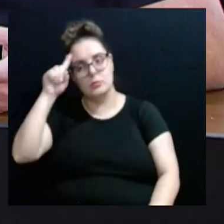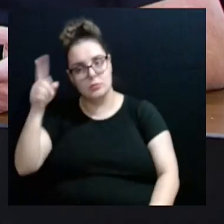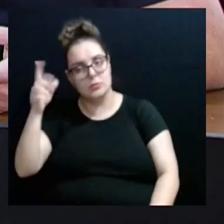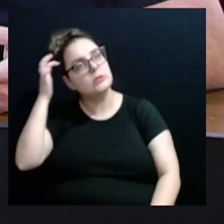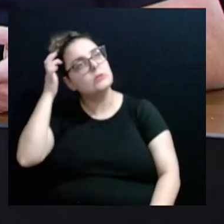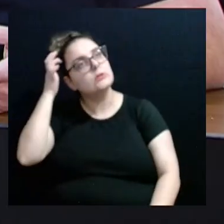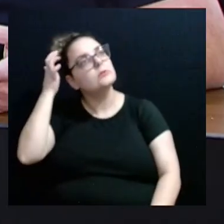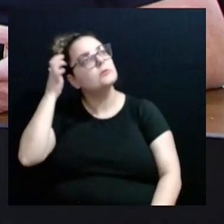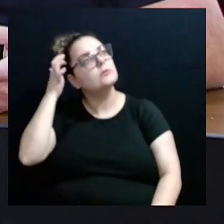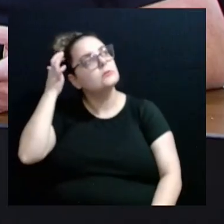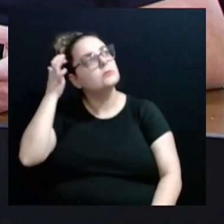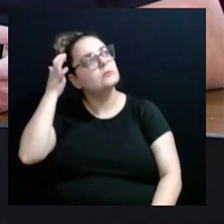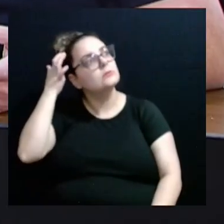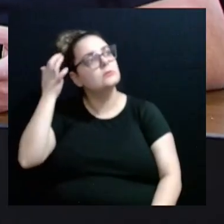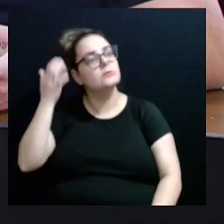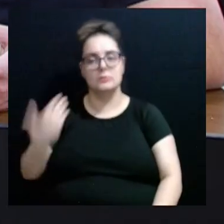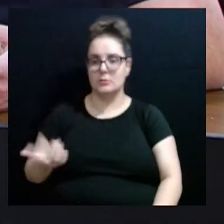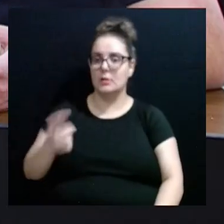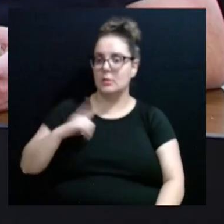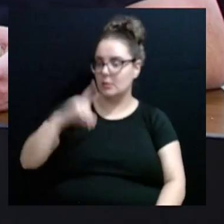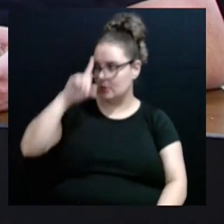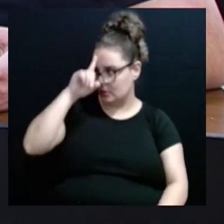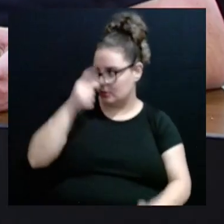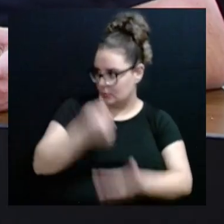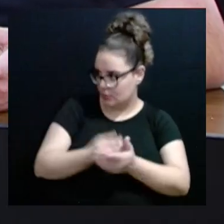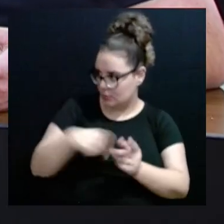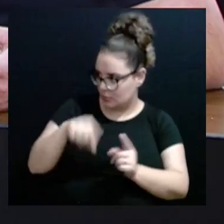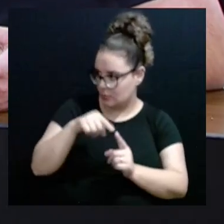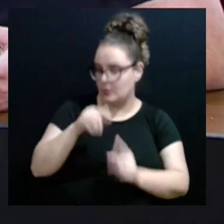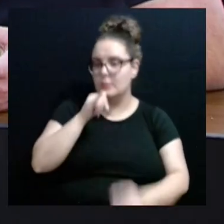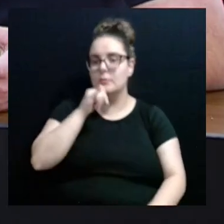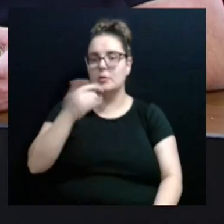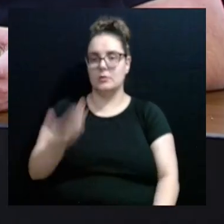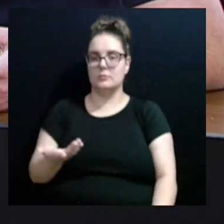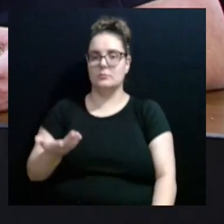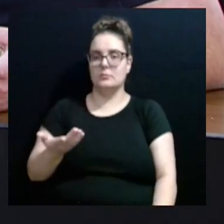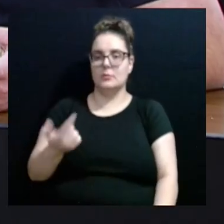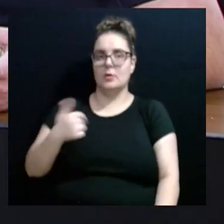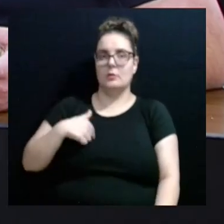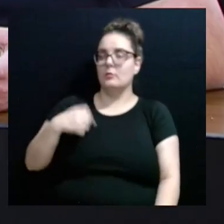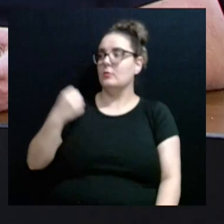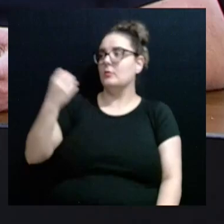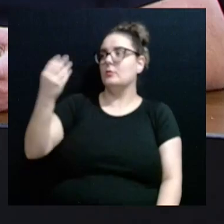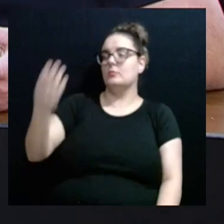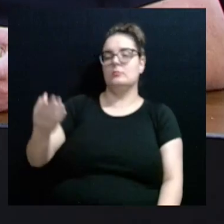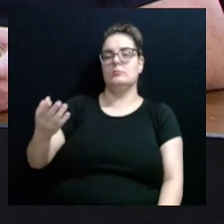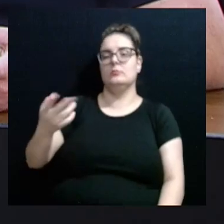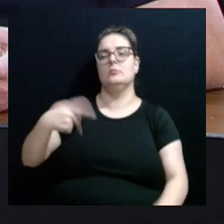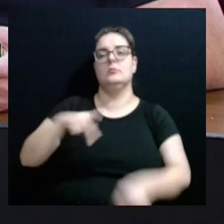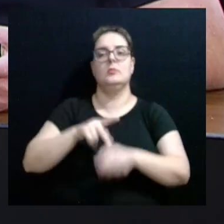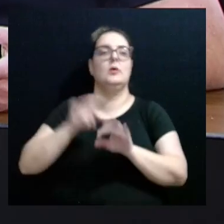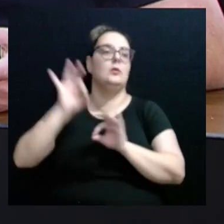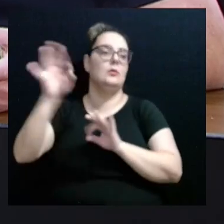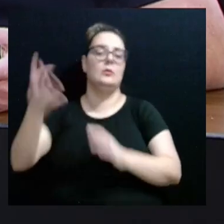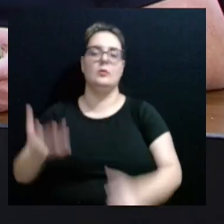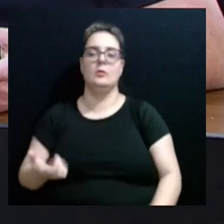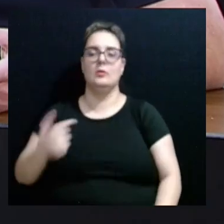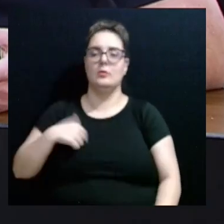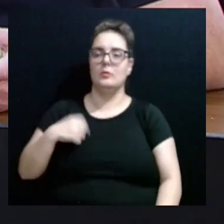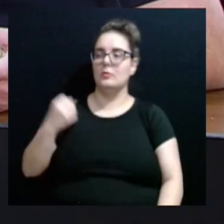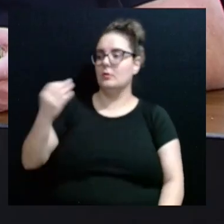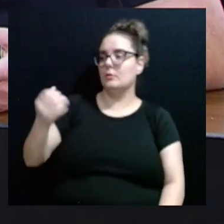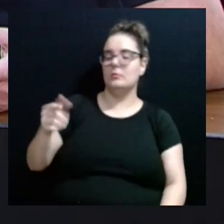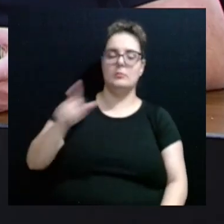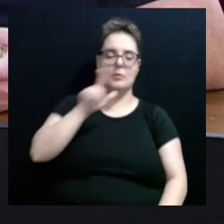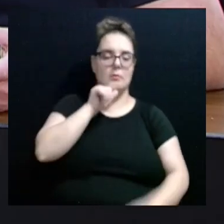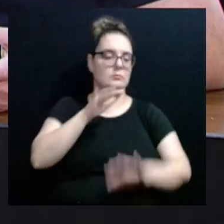ela precisa definir um objetivo, por exemplo, vou viajar para fora do país, vou viajar para a praia, vou viajar para uma casa